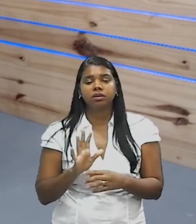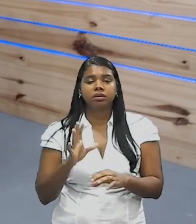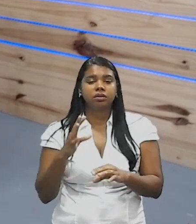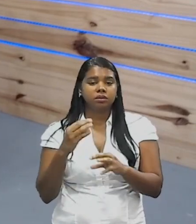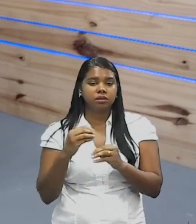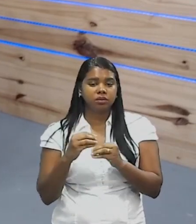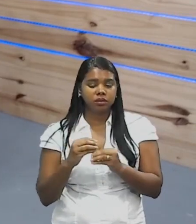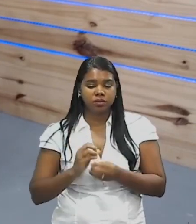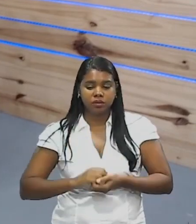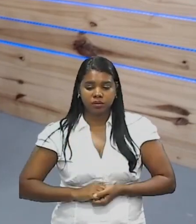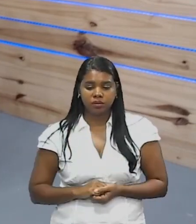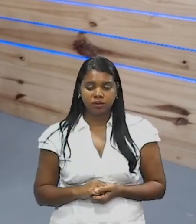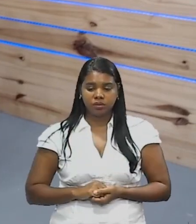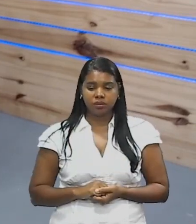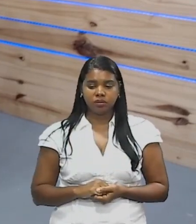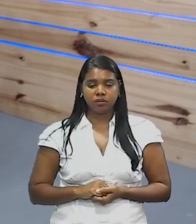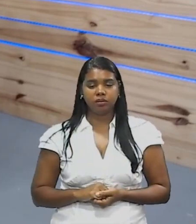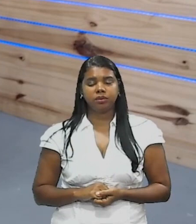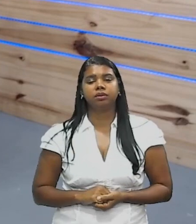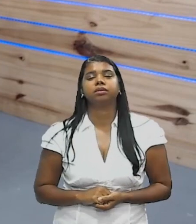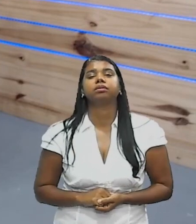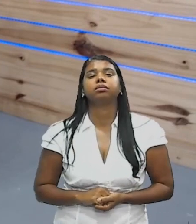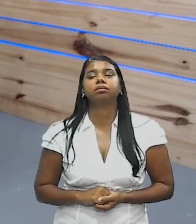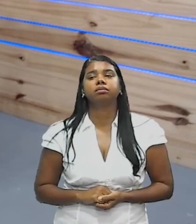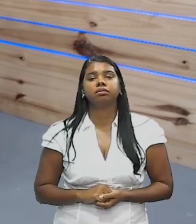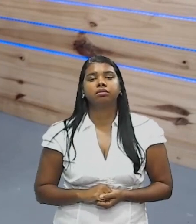satisfeito. Então, naturalmente,